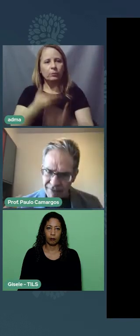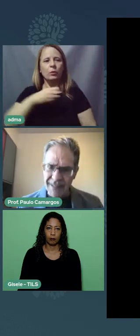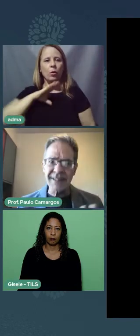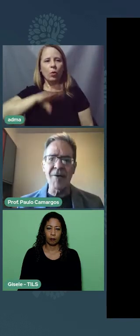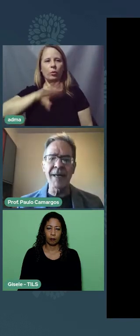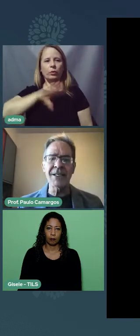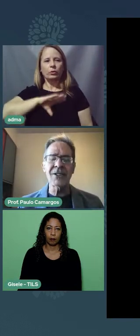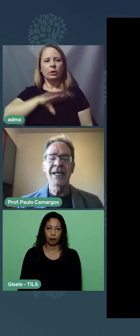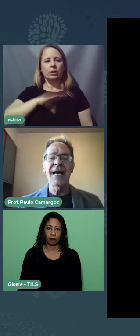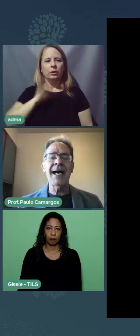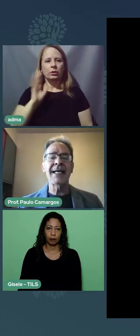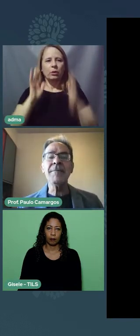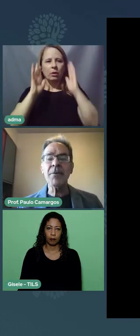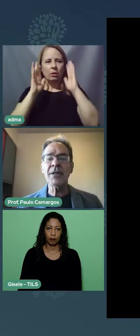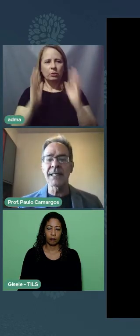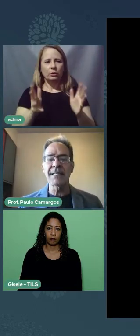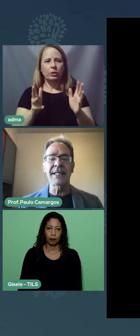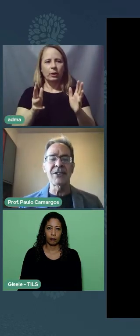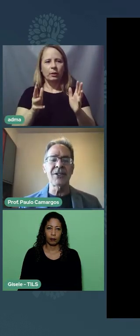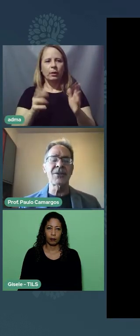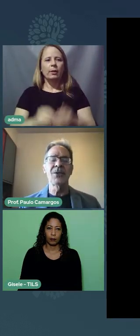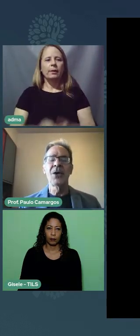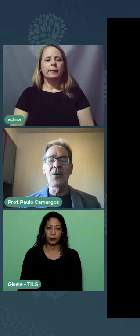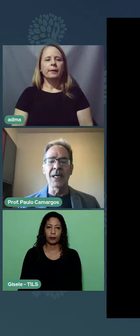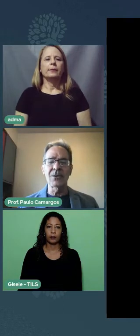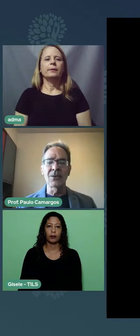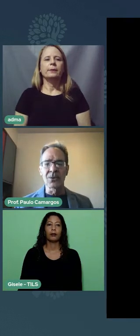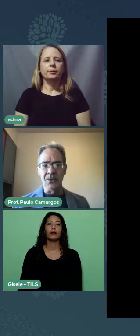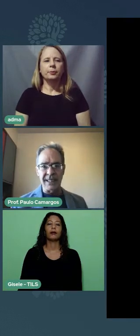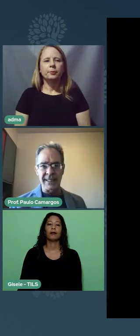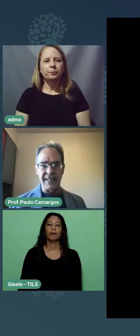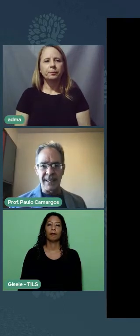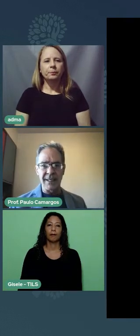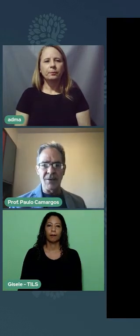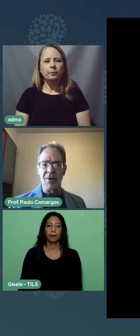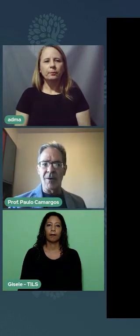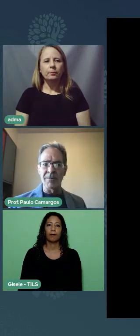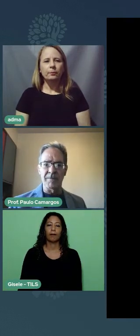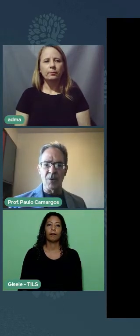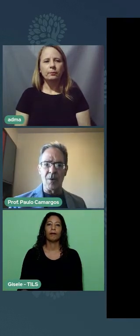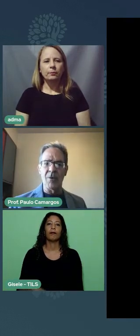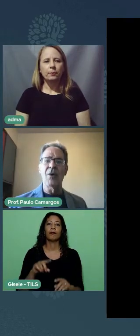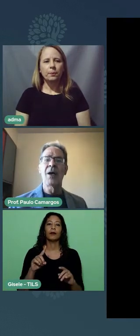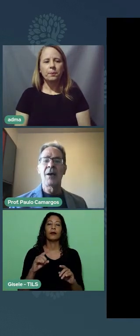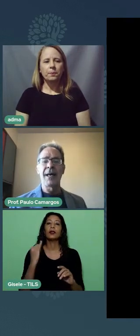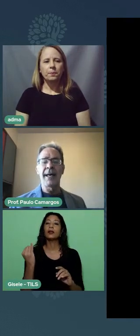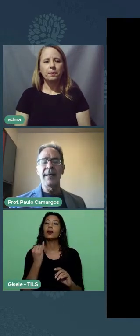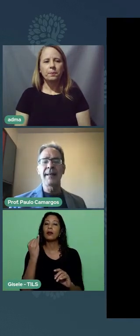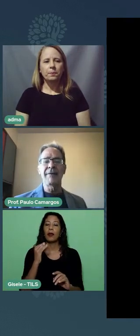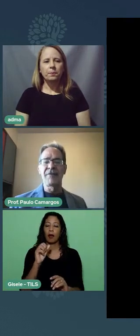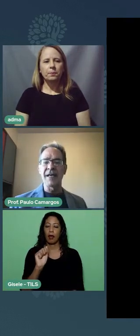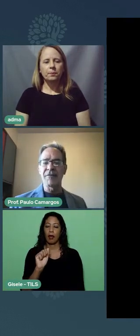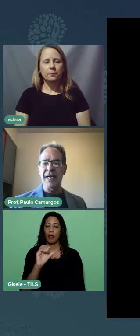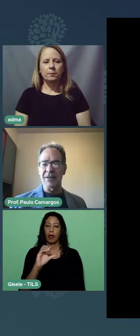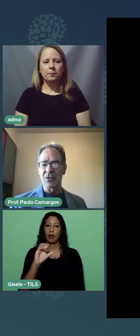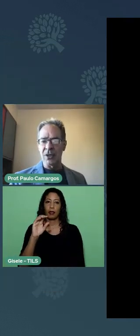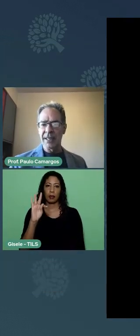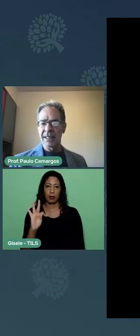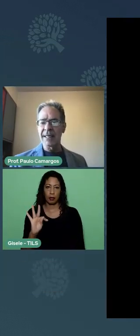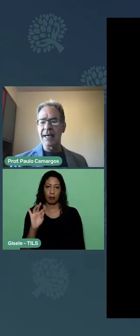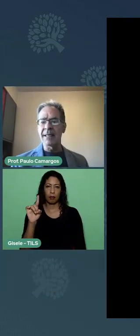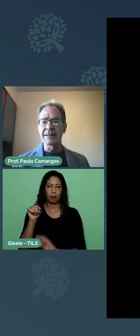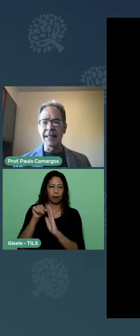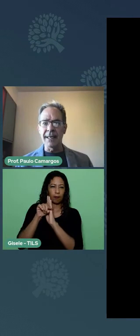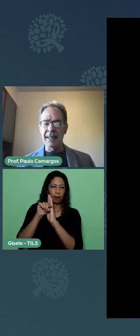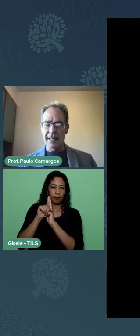tranquilo, universalmente, a importância disso, quanto do ACT como